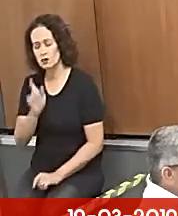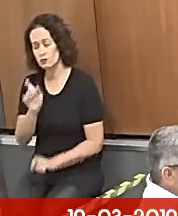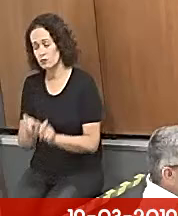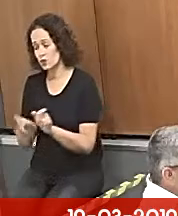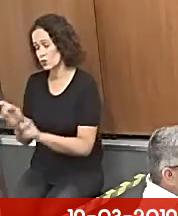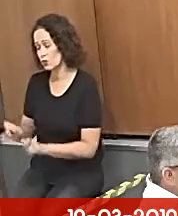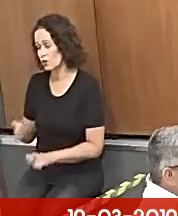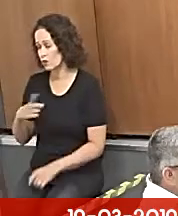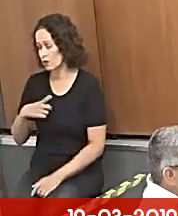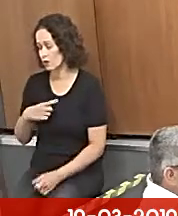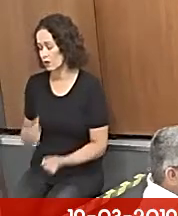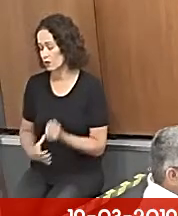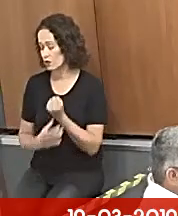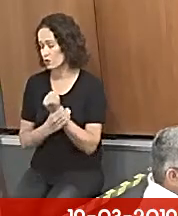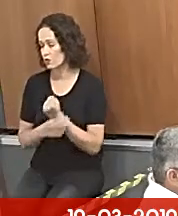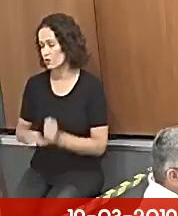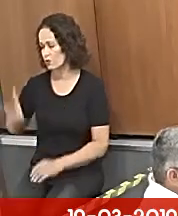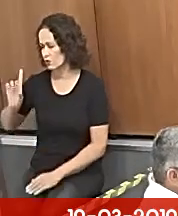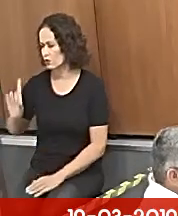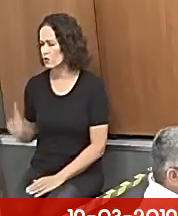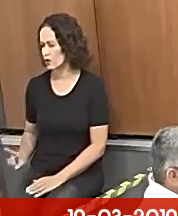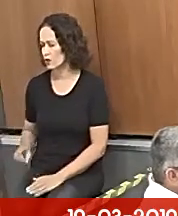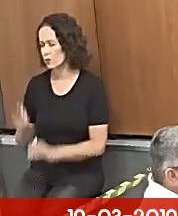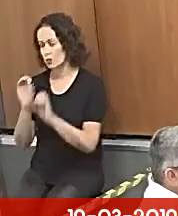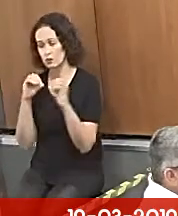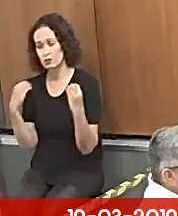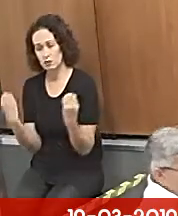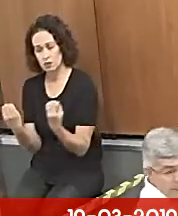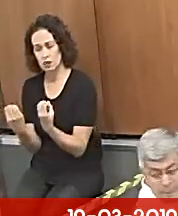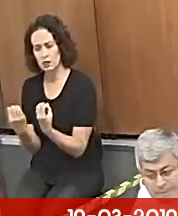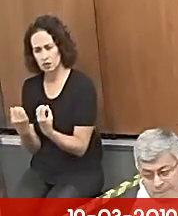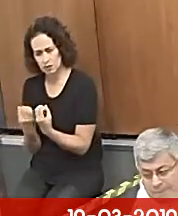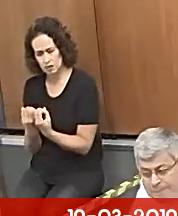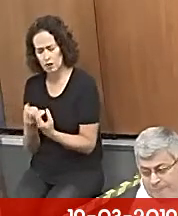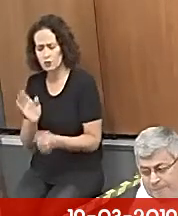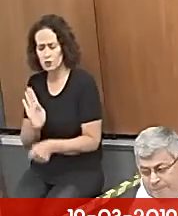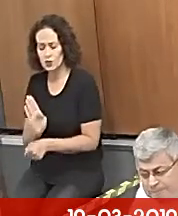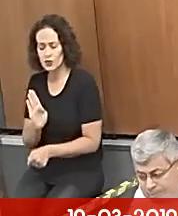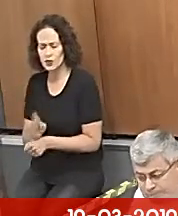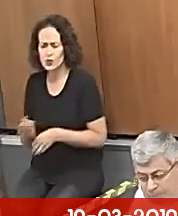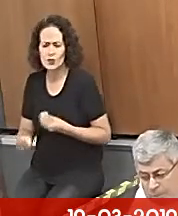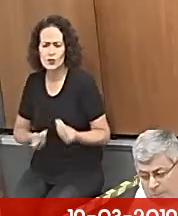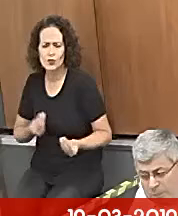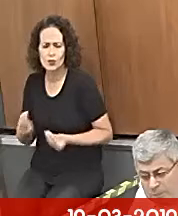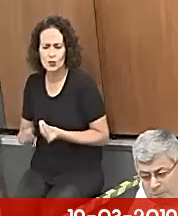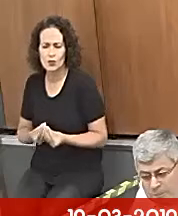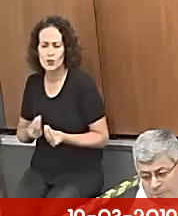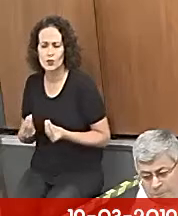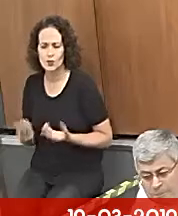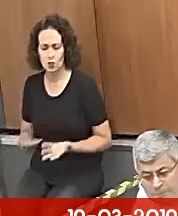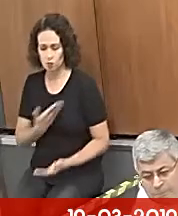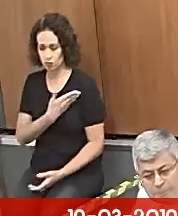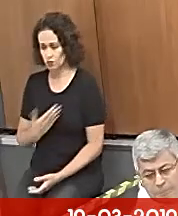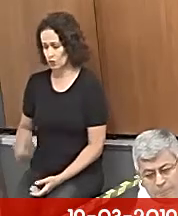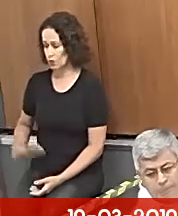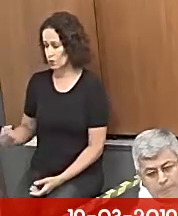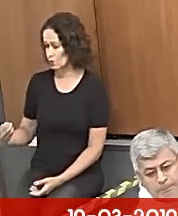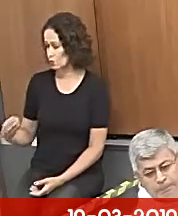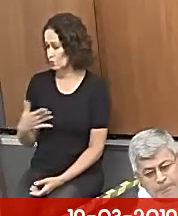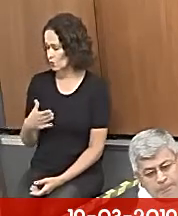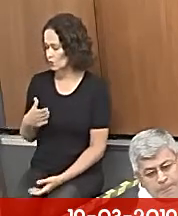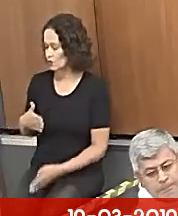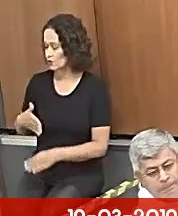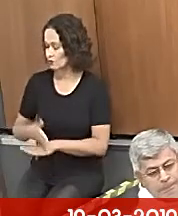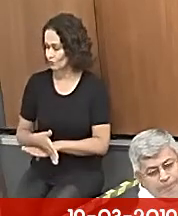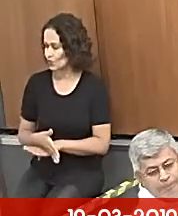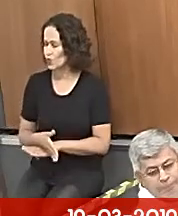pelas organizações vão ficar protegidos de que forma então como um governo novo que entrou eu acho que